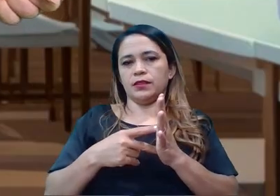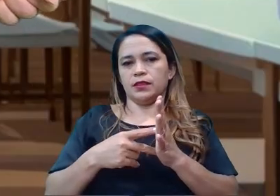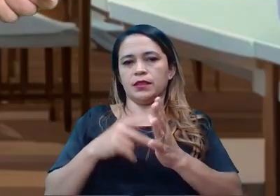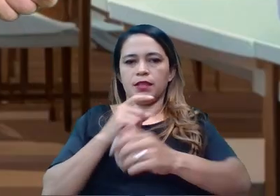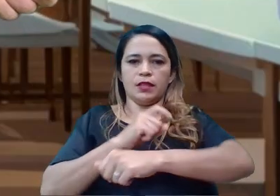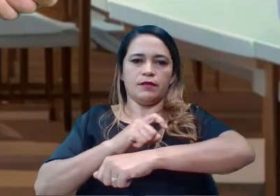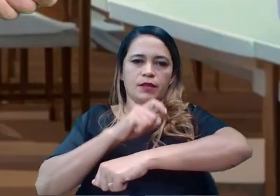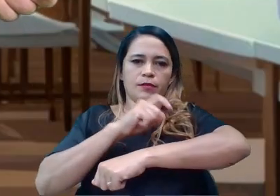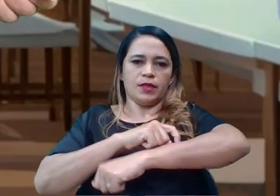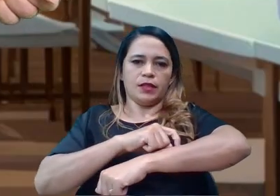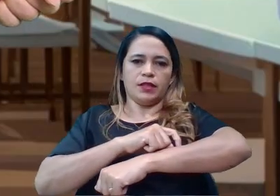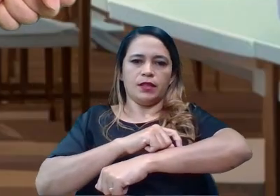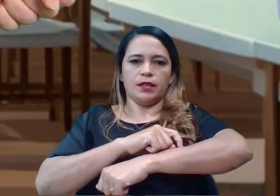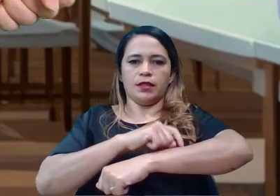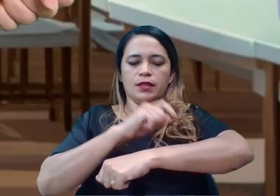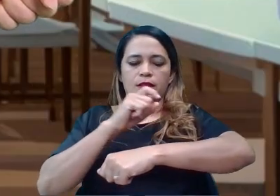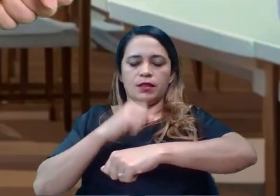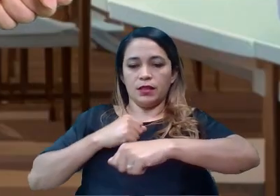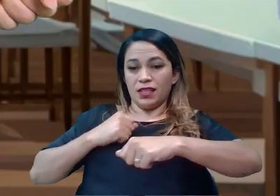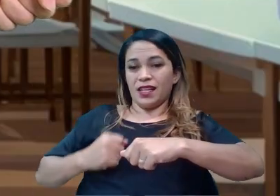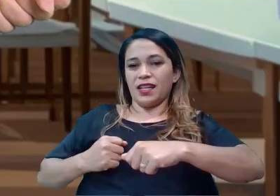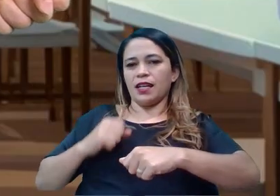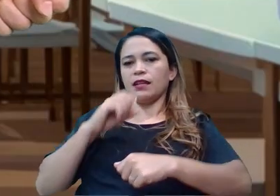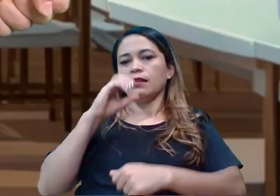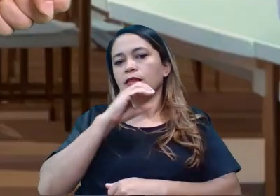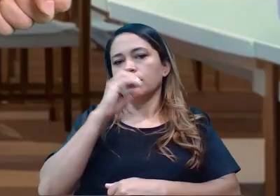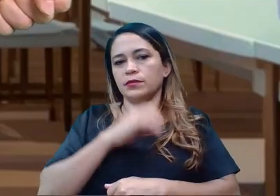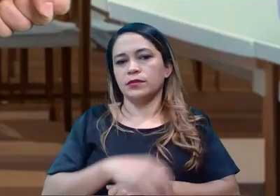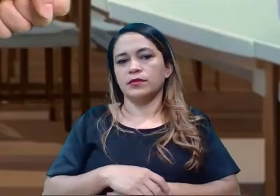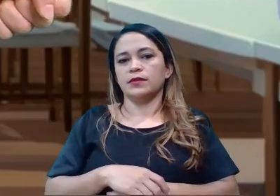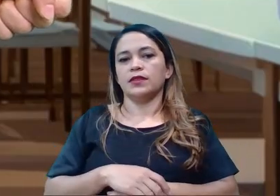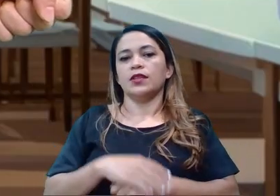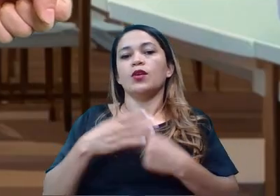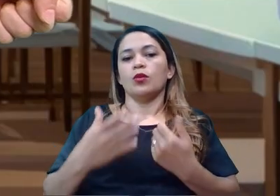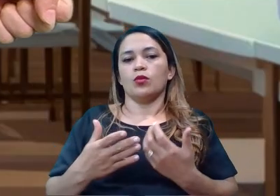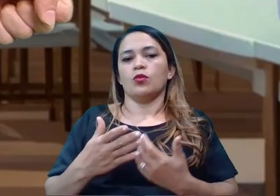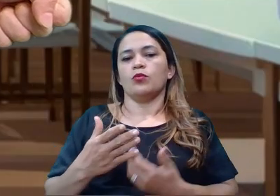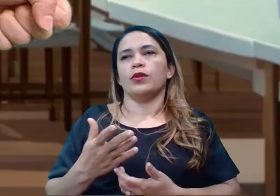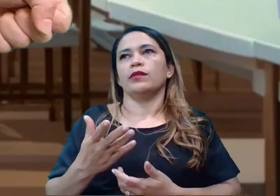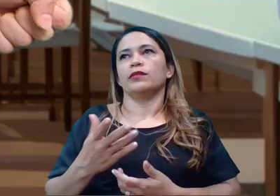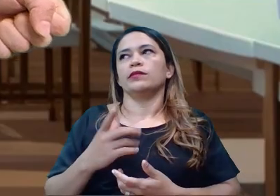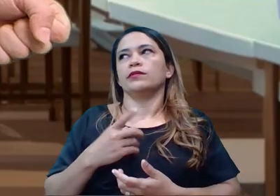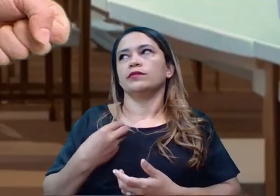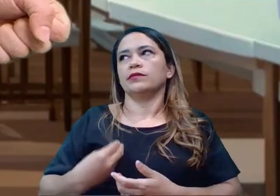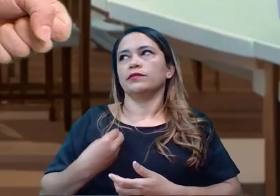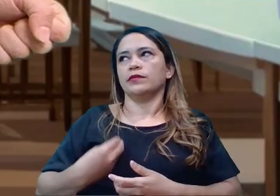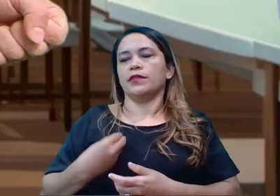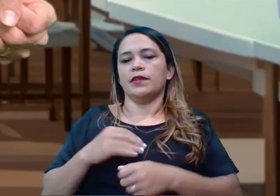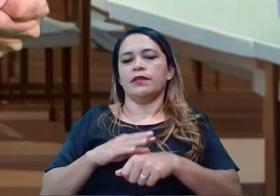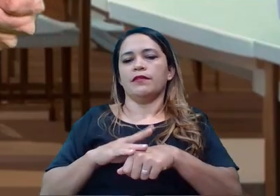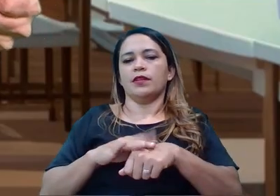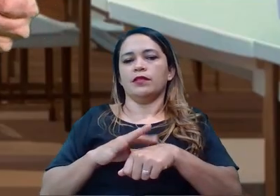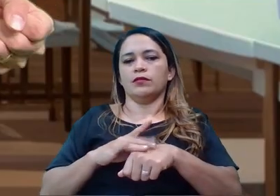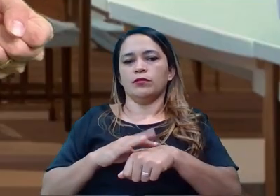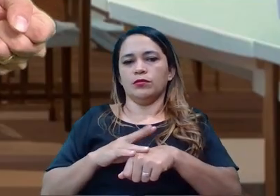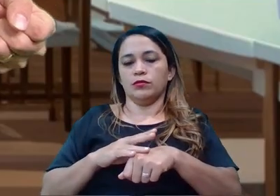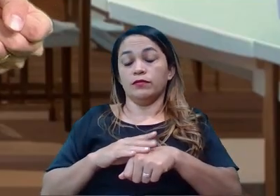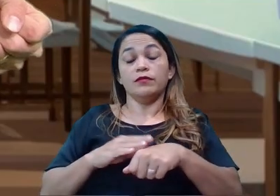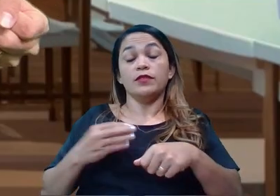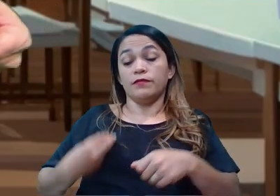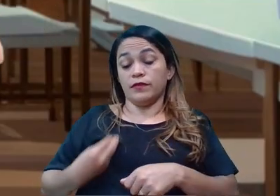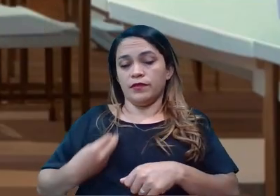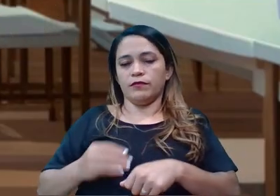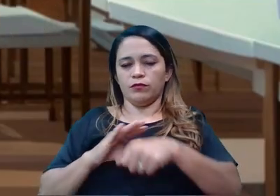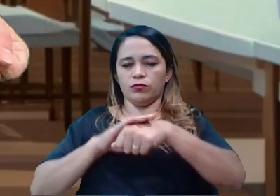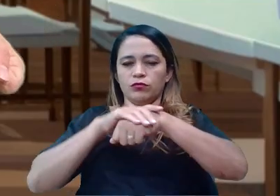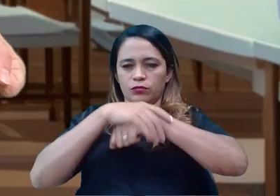de um lado e já vai fazer o cocô bem do ladinho ali. Como esse barbeiro geralmente vive à noite, ele tem mais atividade à noite,